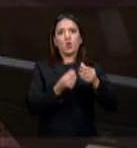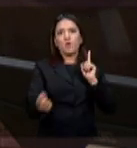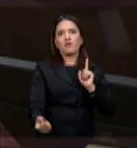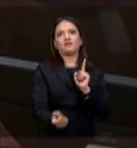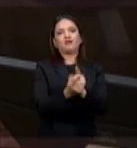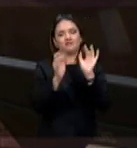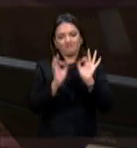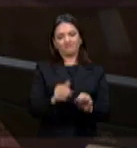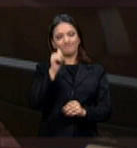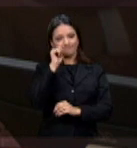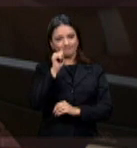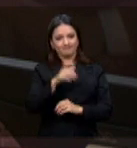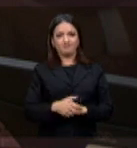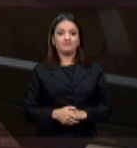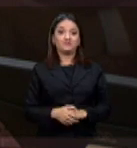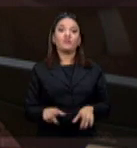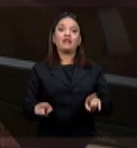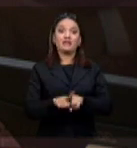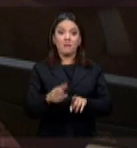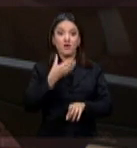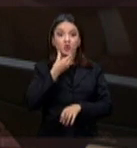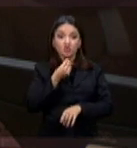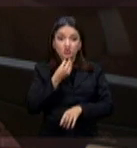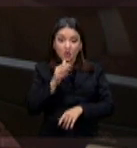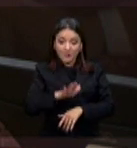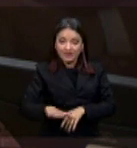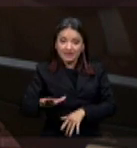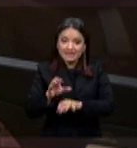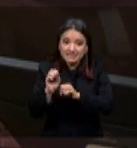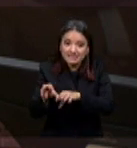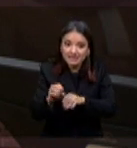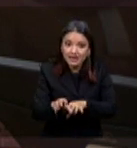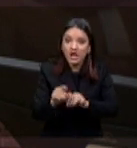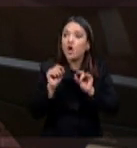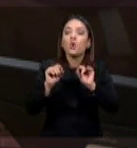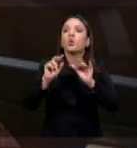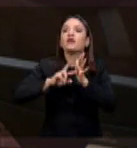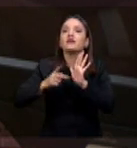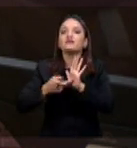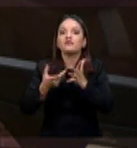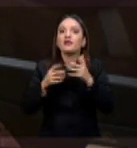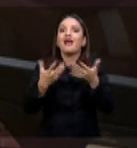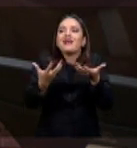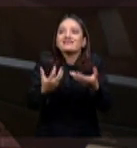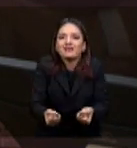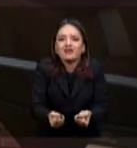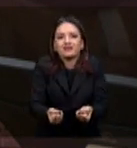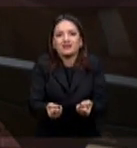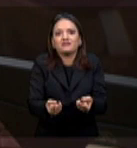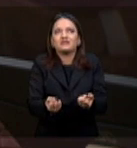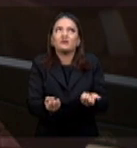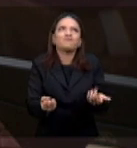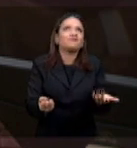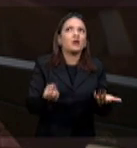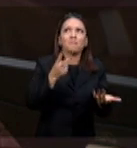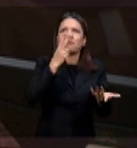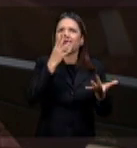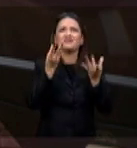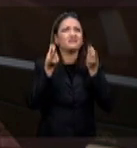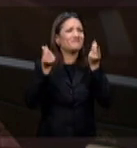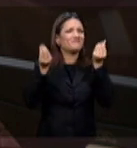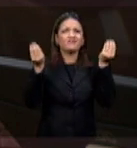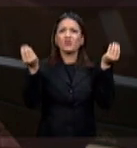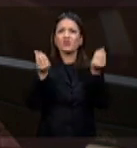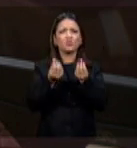de ensinar também aos meninos as noções de consentimento, acho que esse é um conceito que ainda é muito, muito tenso,